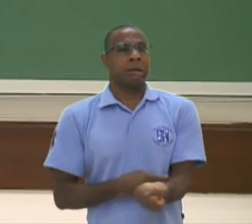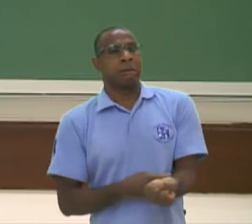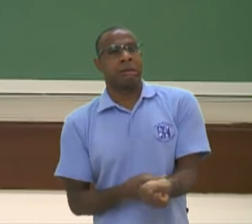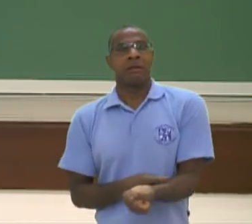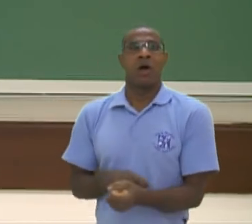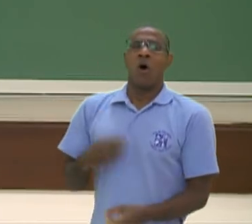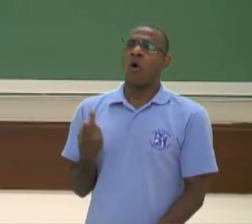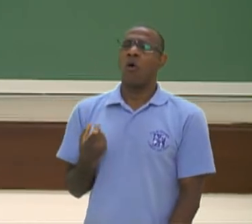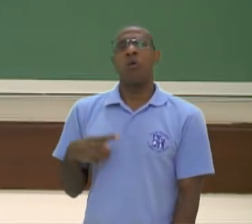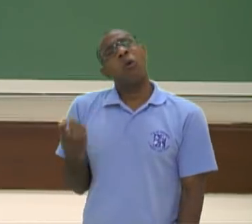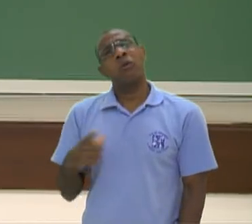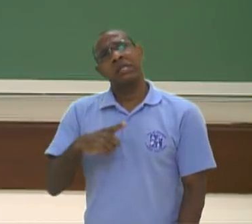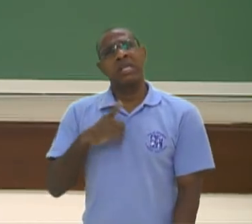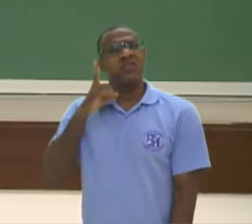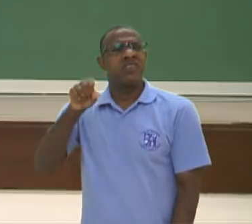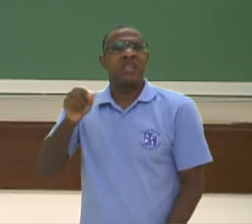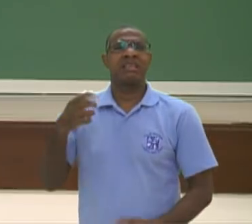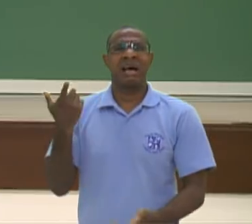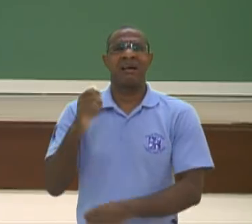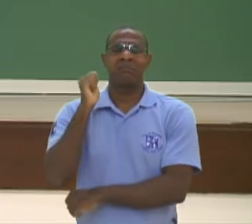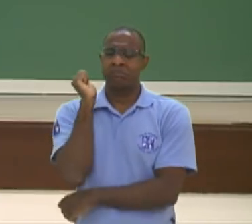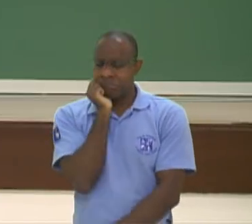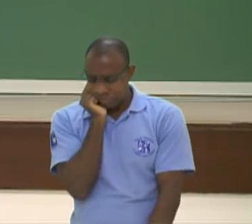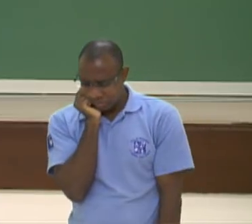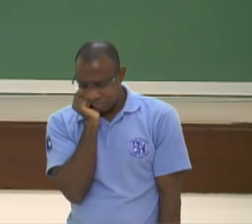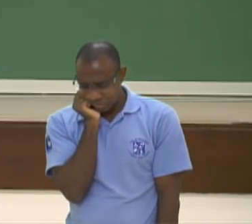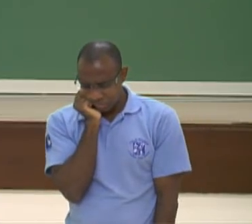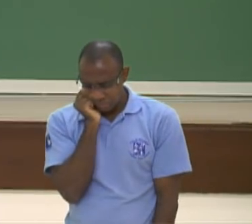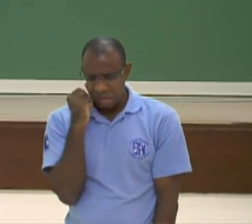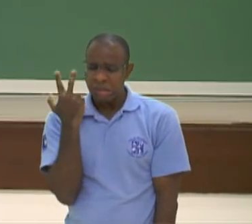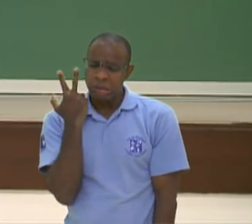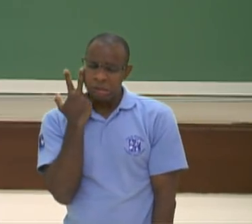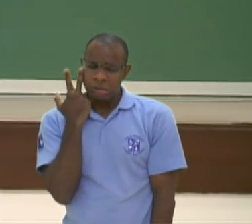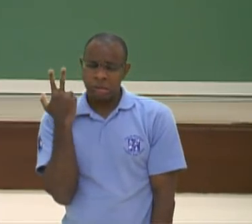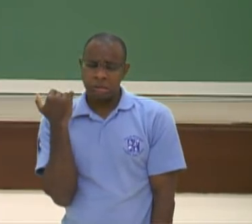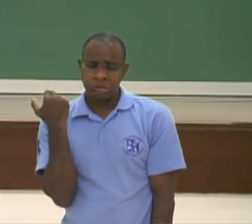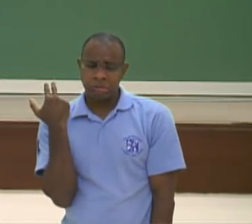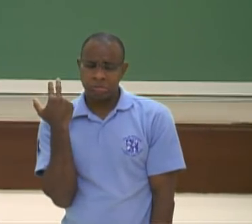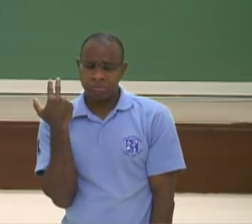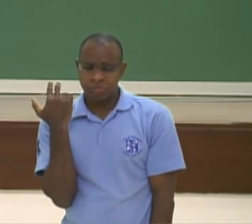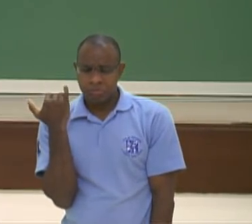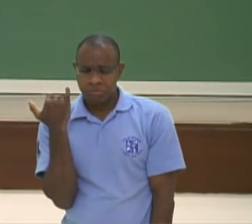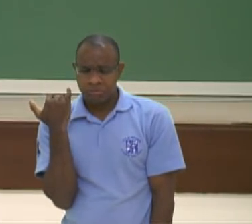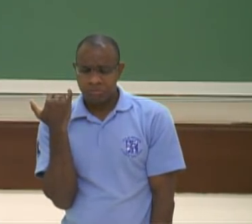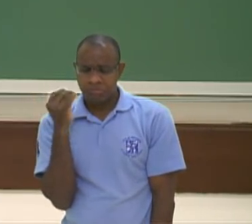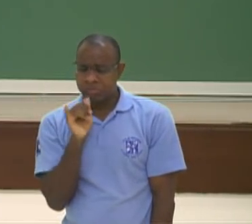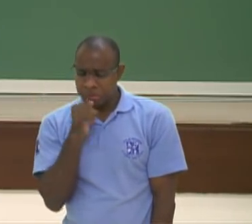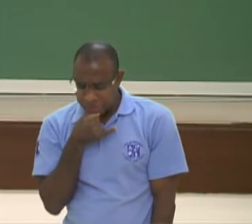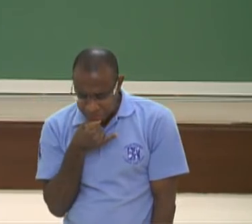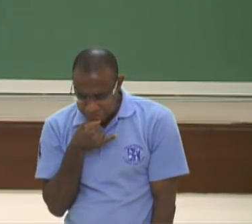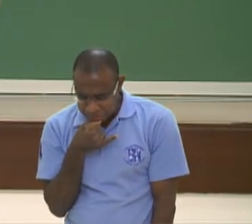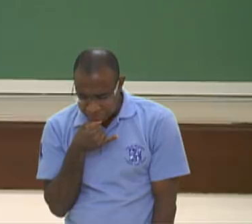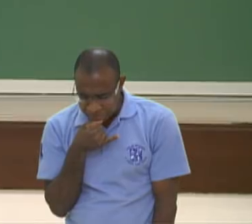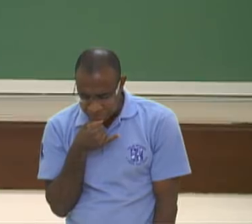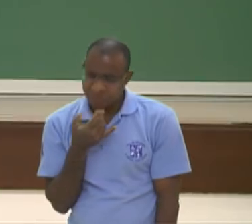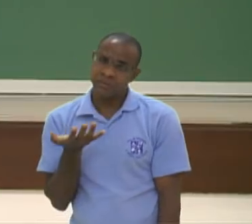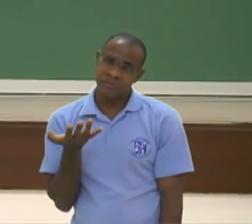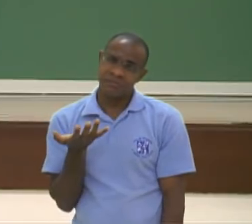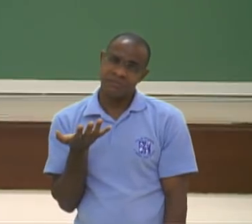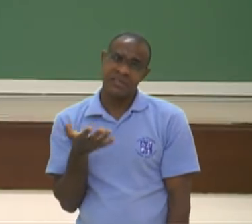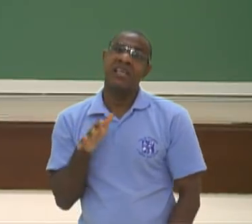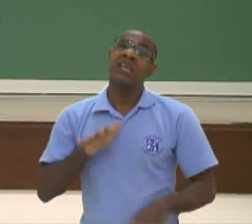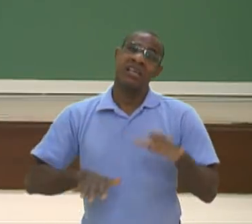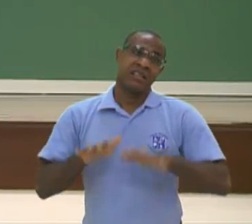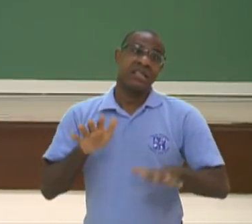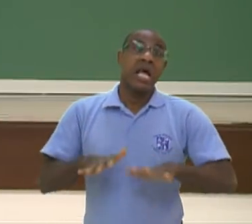está para baixo, né, não quer sair da cama, está numa tristeza, tem situações que a gente fica